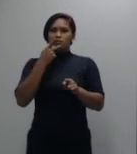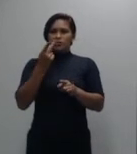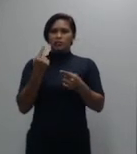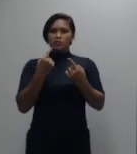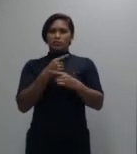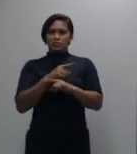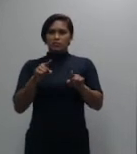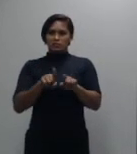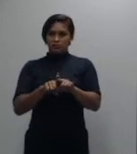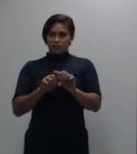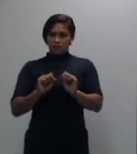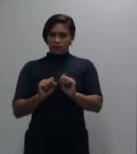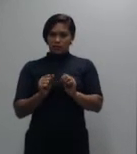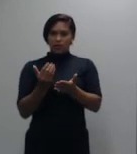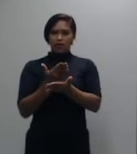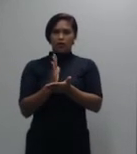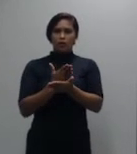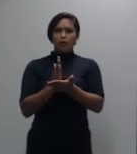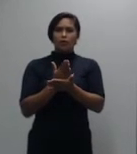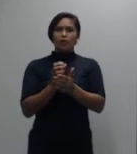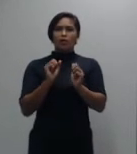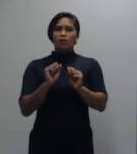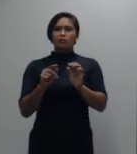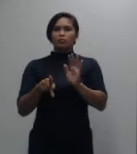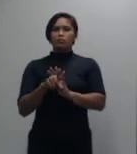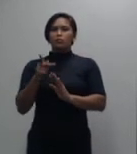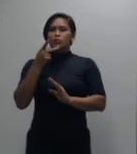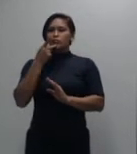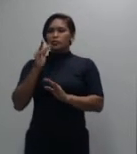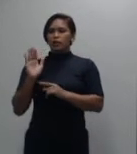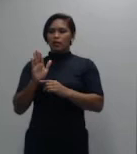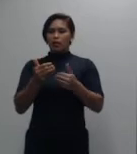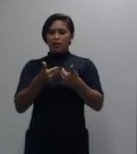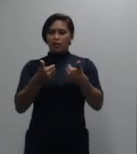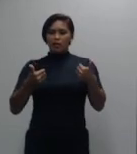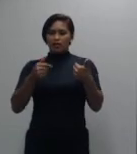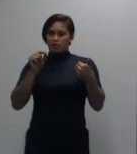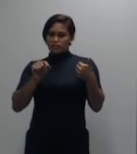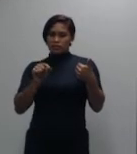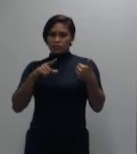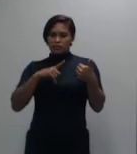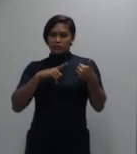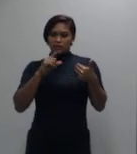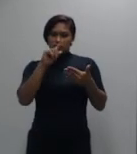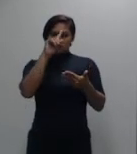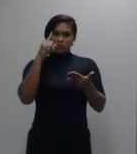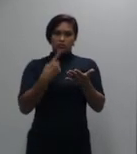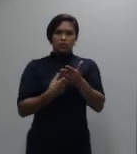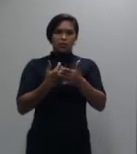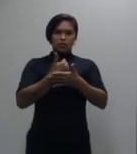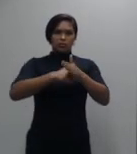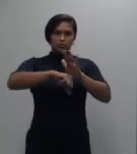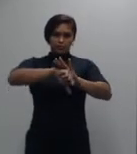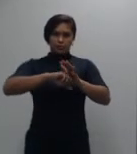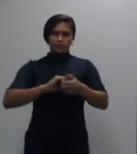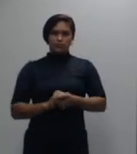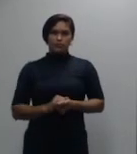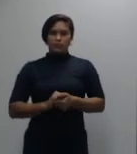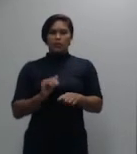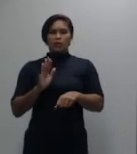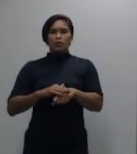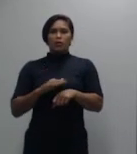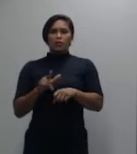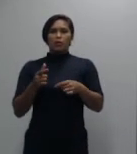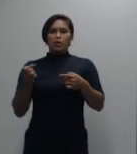denúncias algumas das quais quantos mais estados afastados nesta demanda criminal ademais